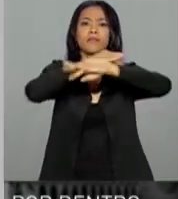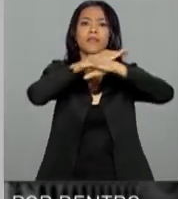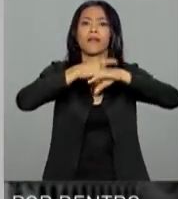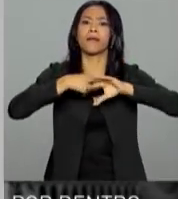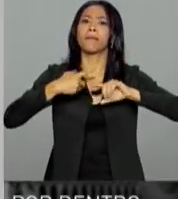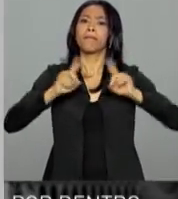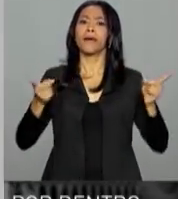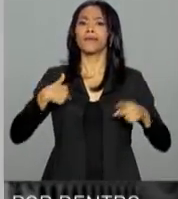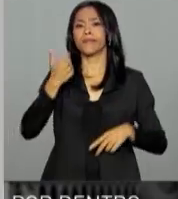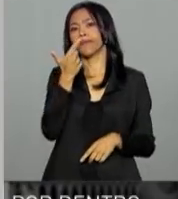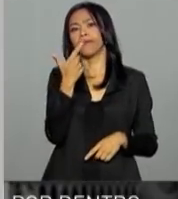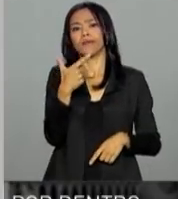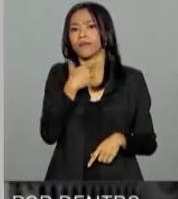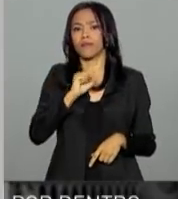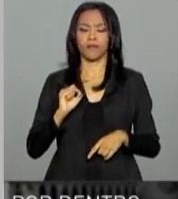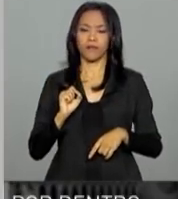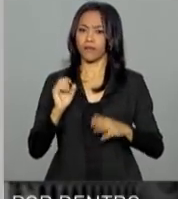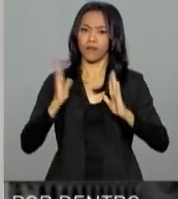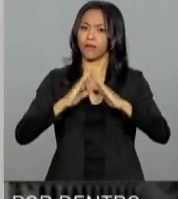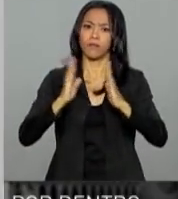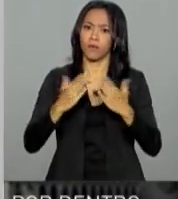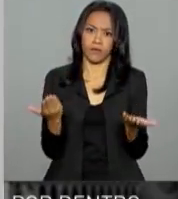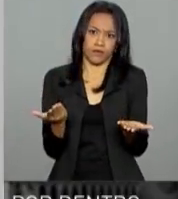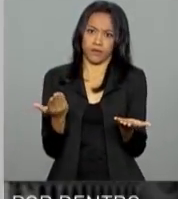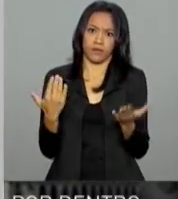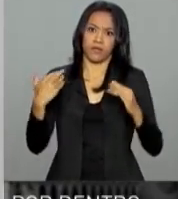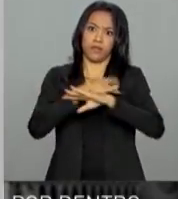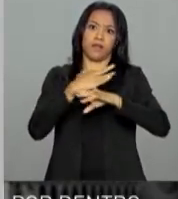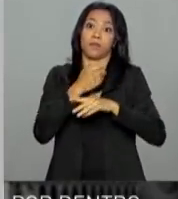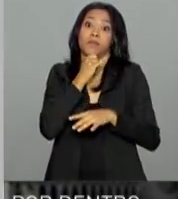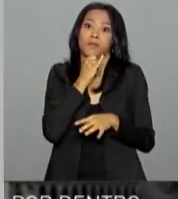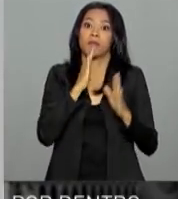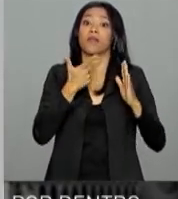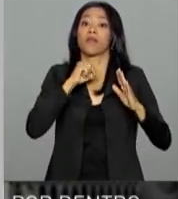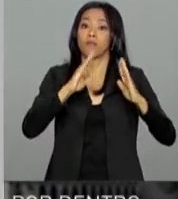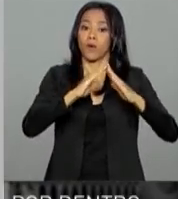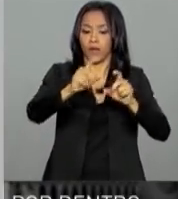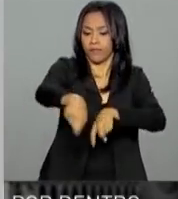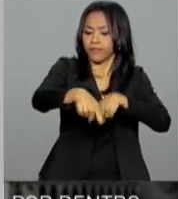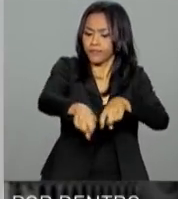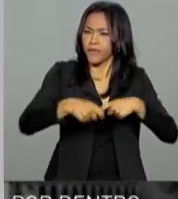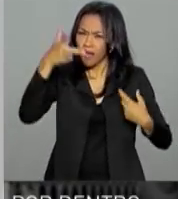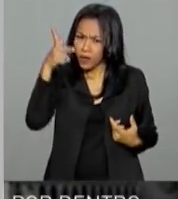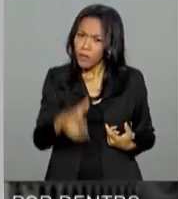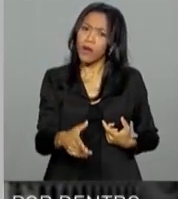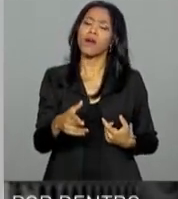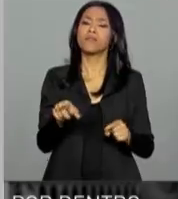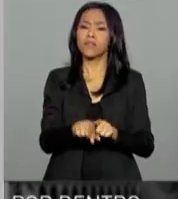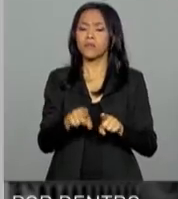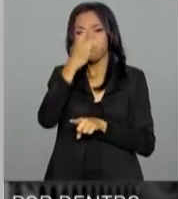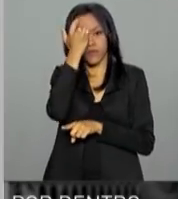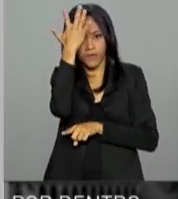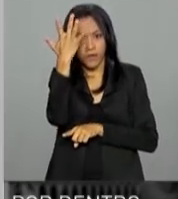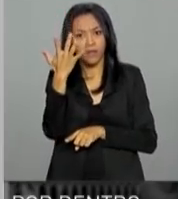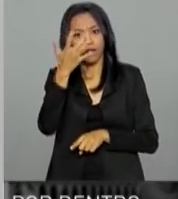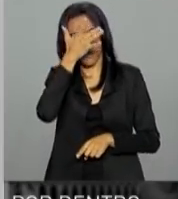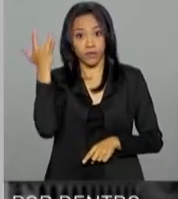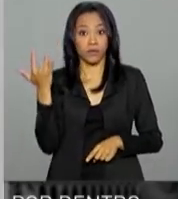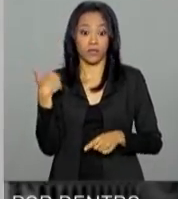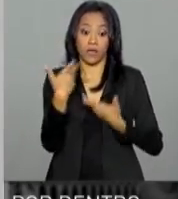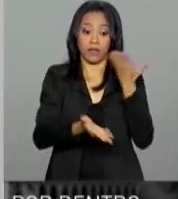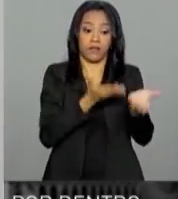quem não está a população rural por exemplo o inss também criações facilitadoras a finalidade de atender